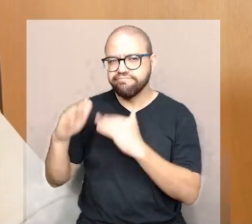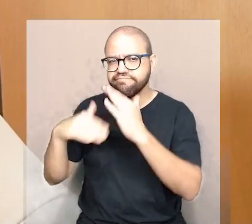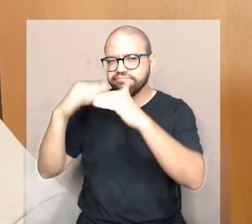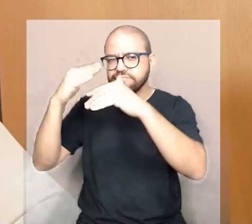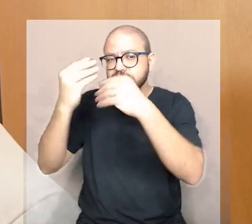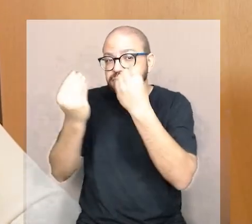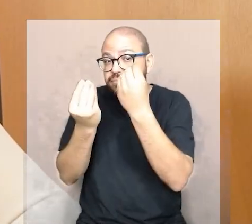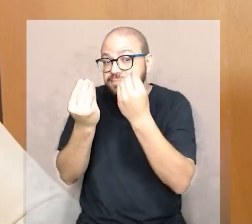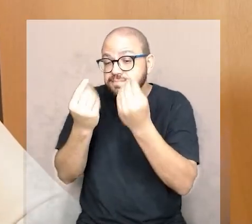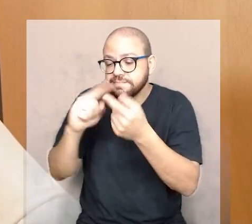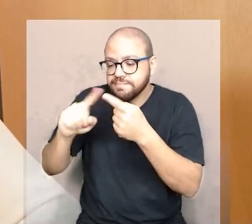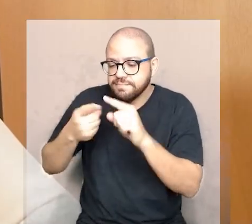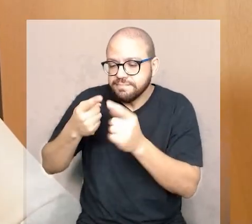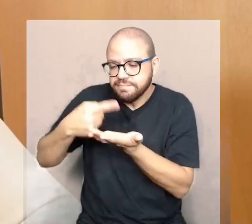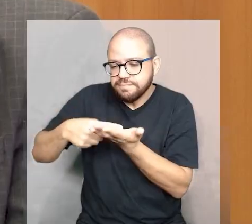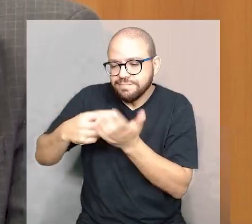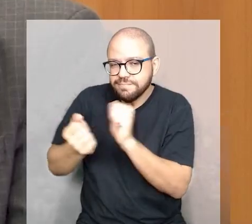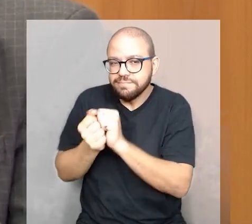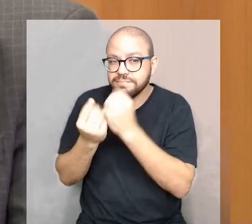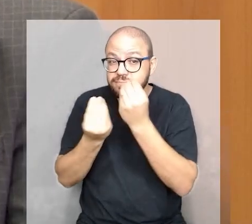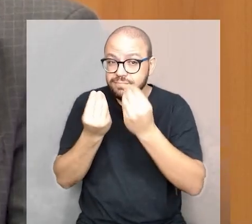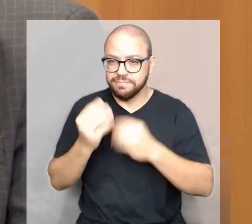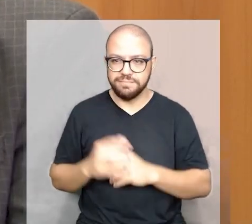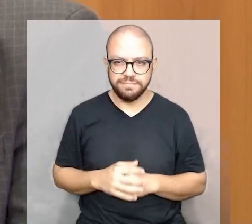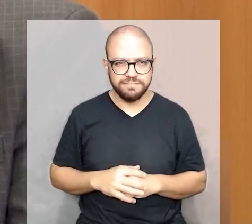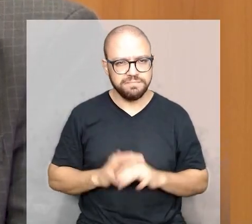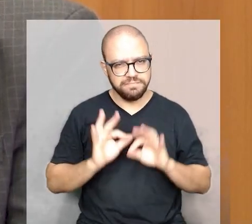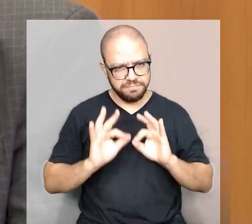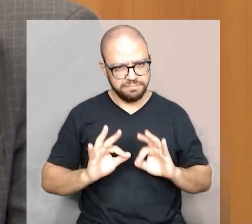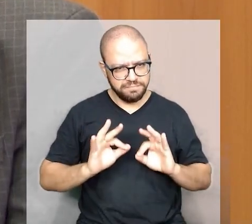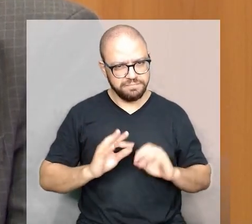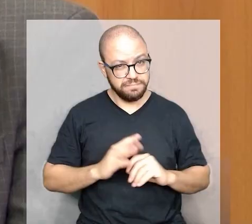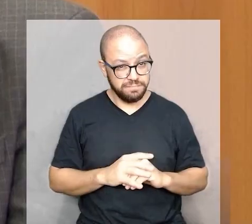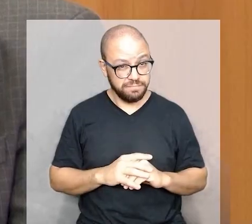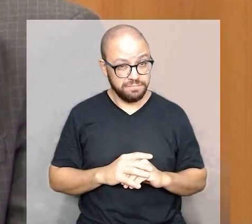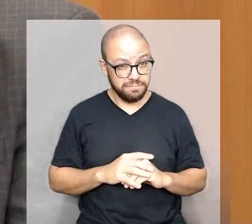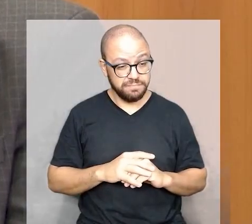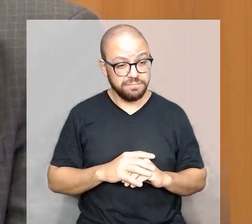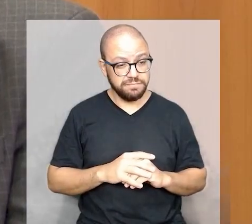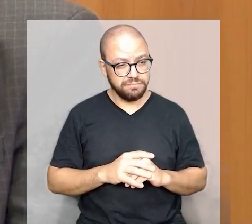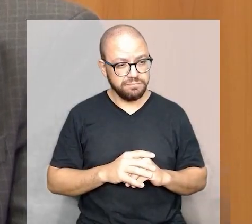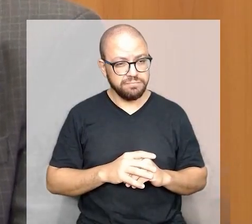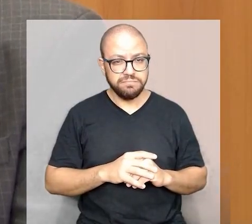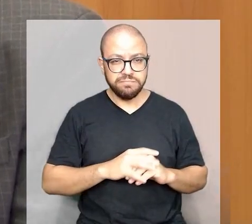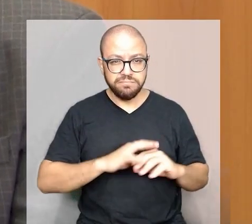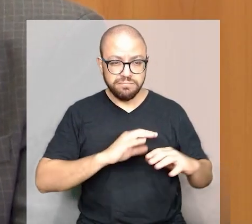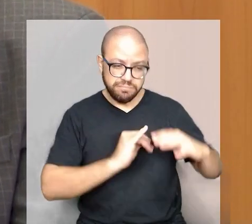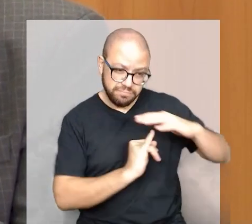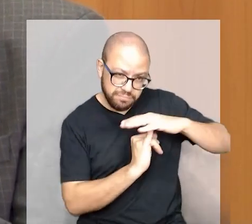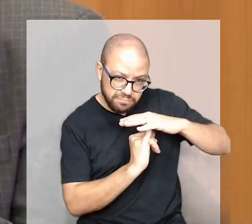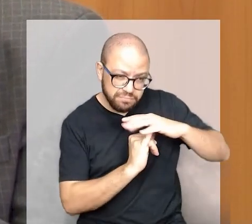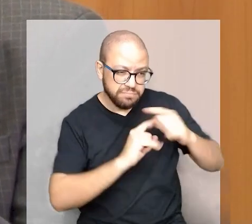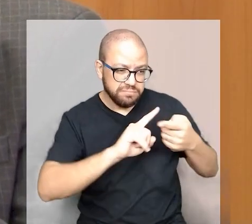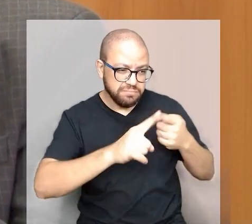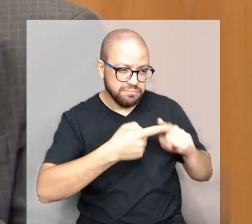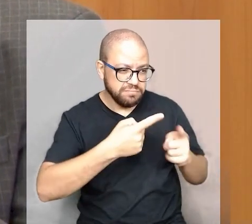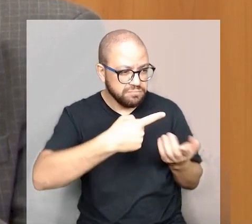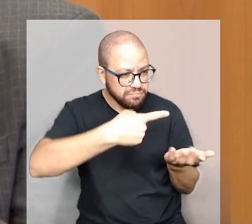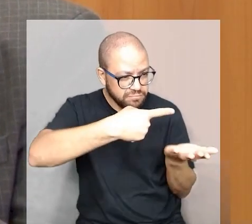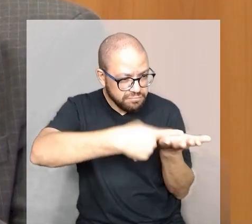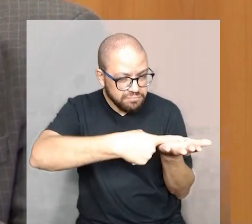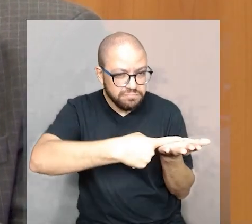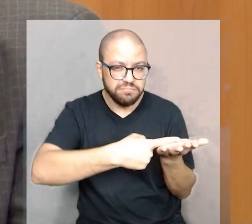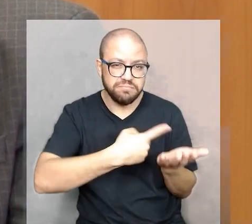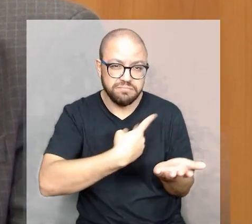principais avanços com essa atuação conjunta? Exatamente o acertamento da atuação conjunta. Ajustar essa